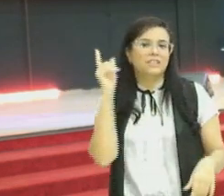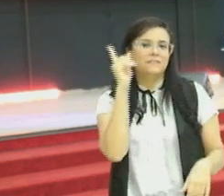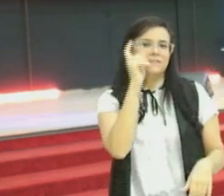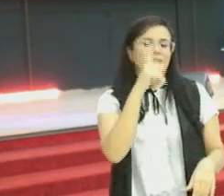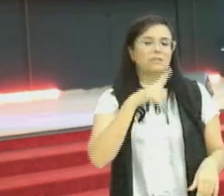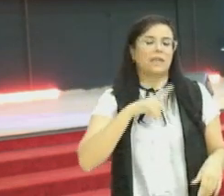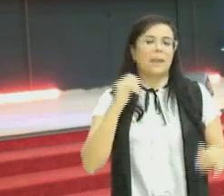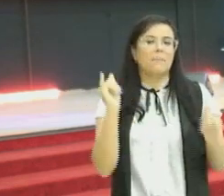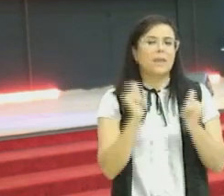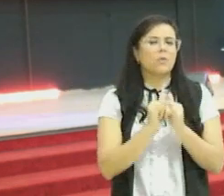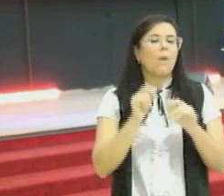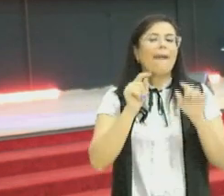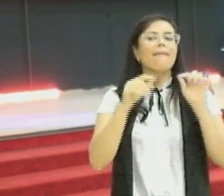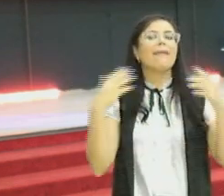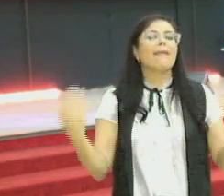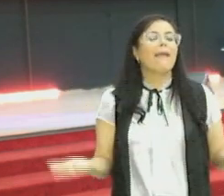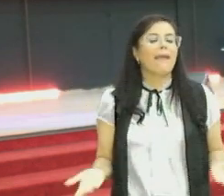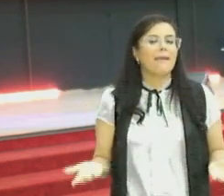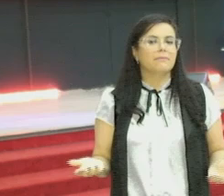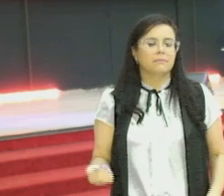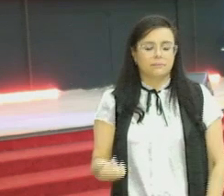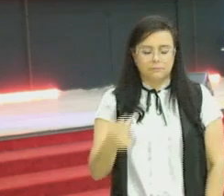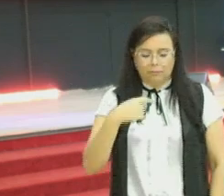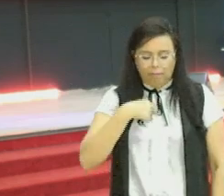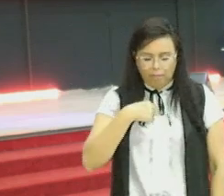perdoar? Você mesmo.